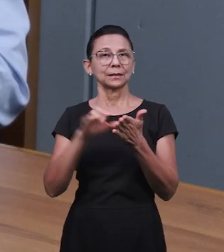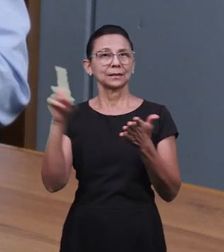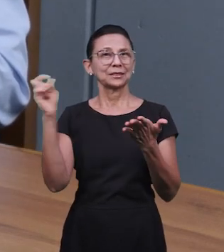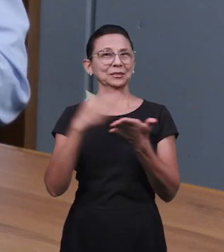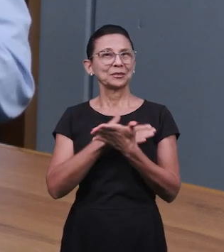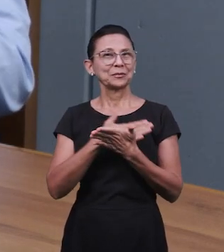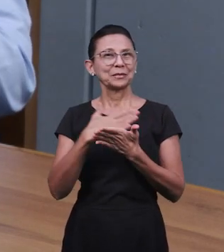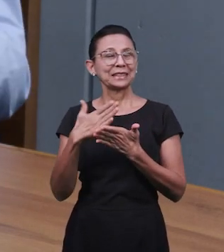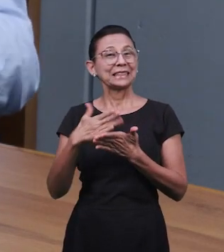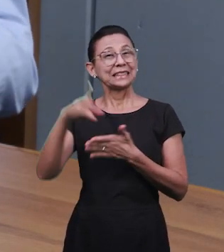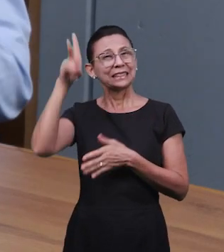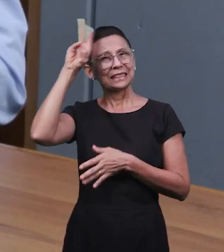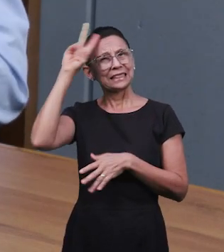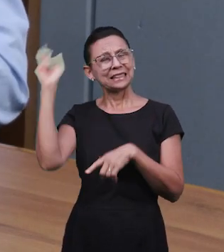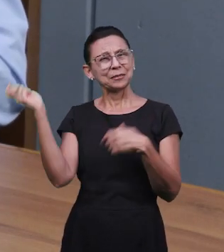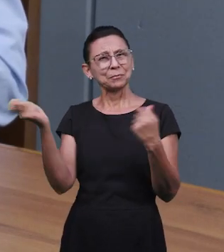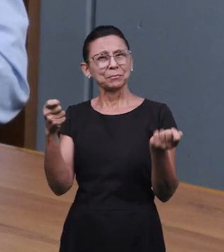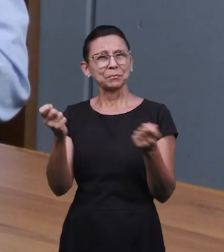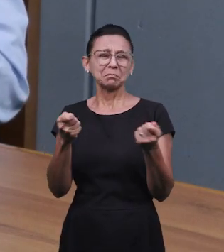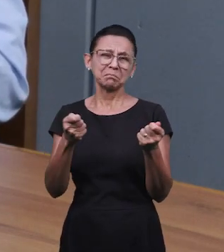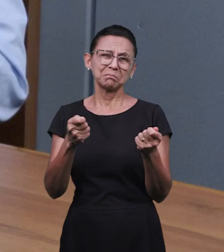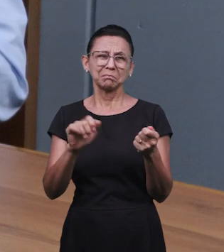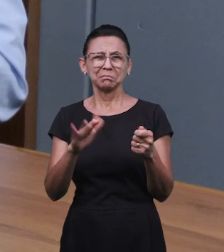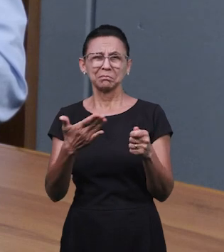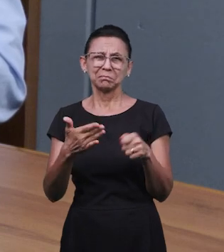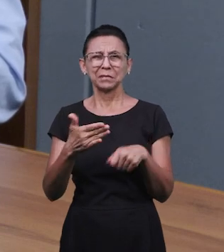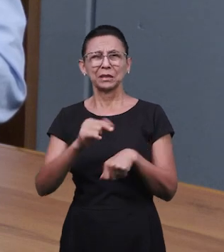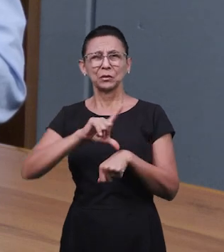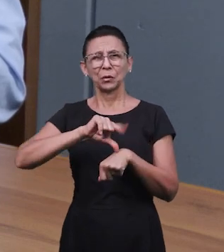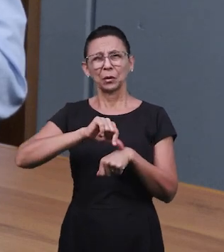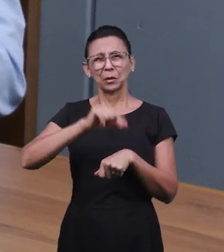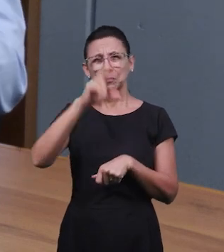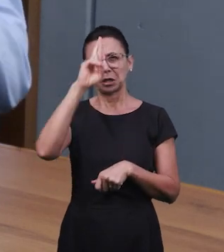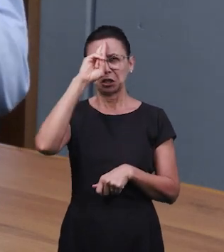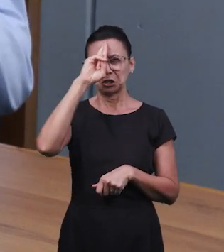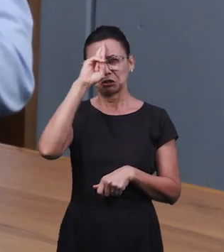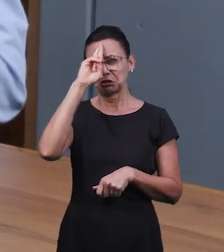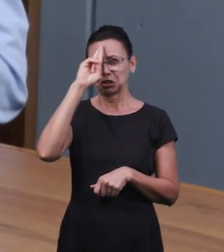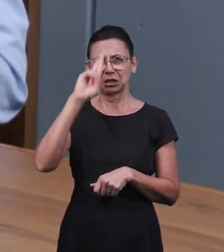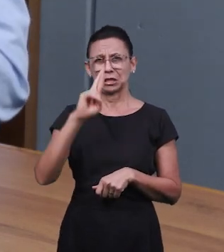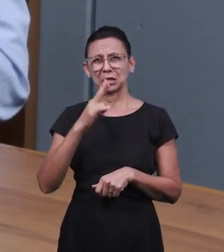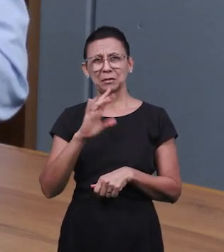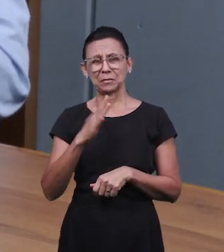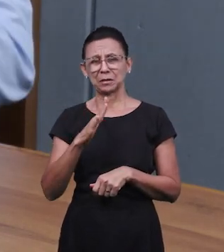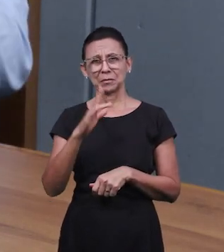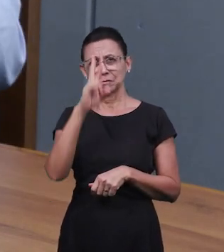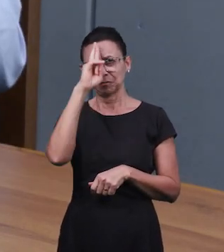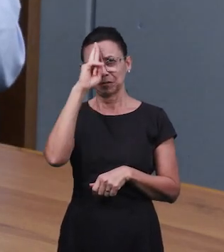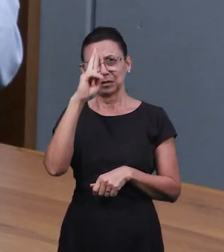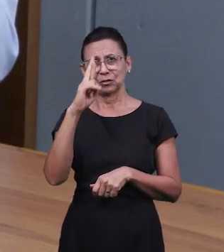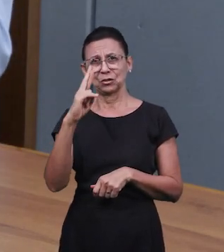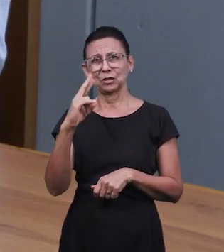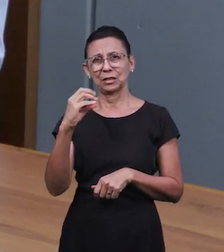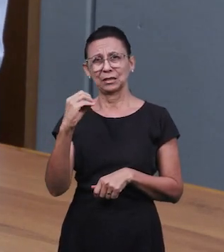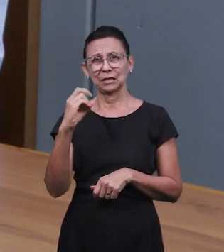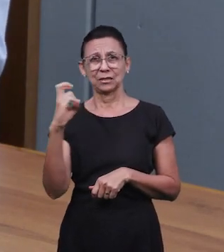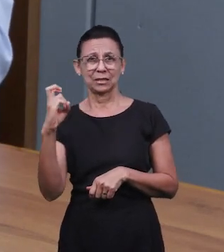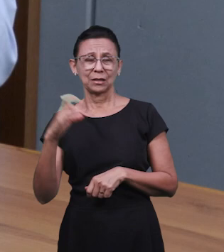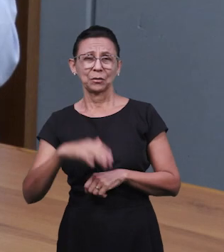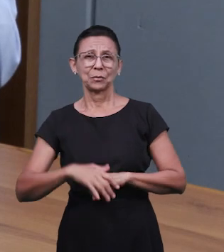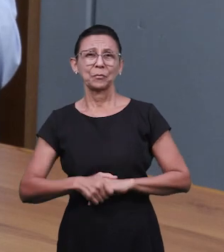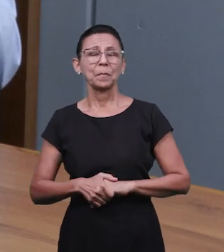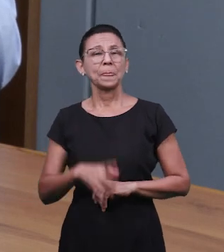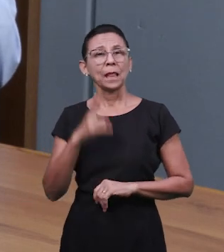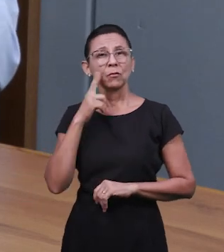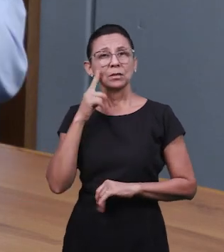Estamos começando, como toda quinta-feira, por volta do meio-dia e 5, pela Rádio Manaim, pela TV